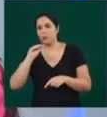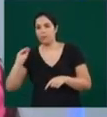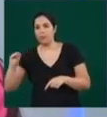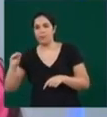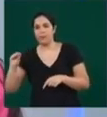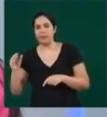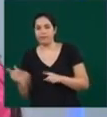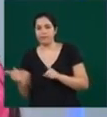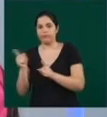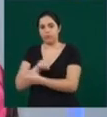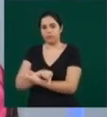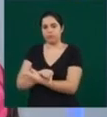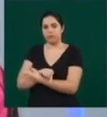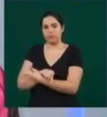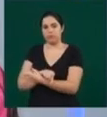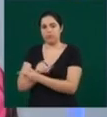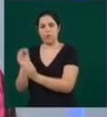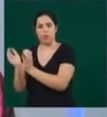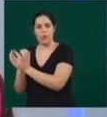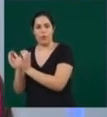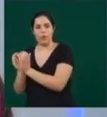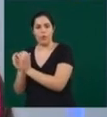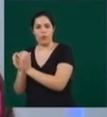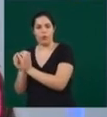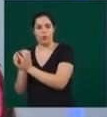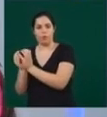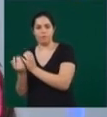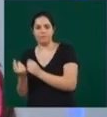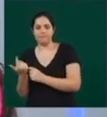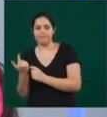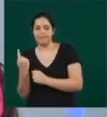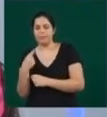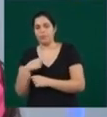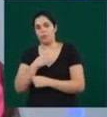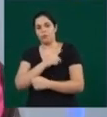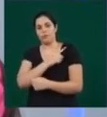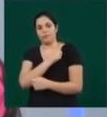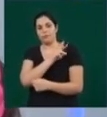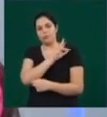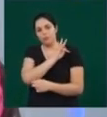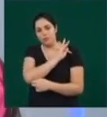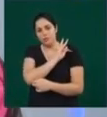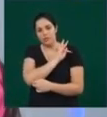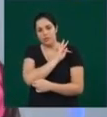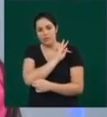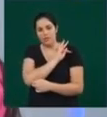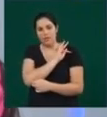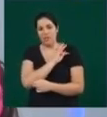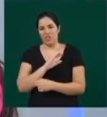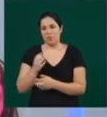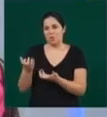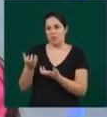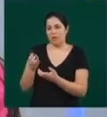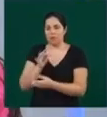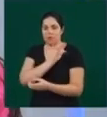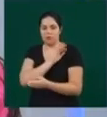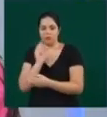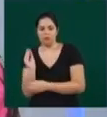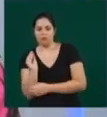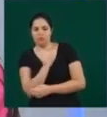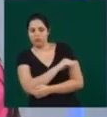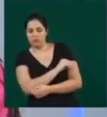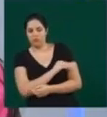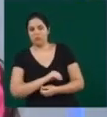inverso, que é quando o grupo se rebela, às vezes, contra o treinador, de forma, vamos tentar excluir esse treinador, e eles